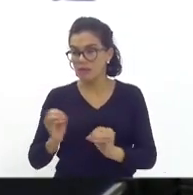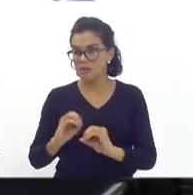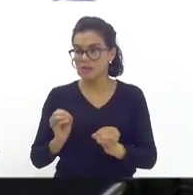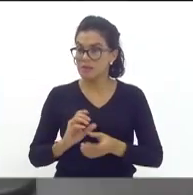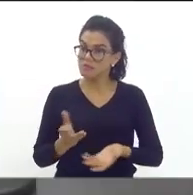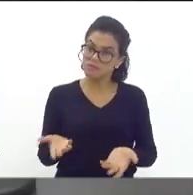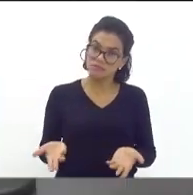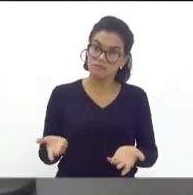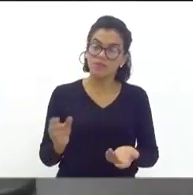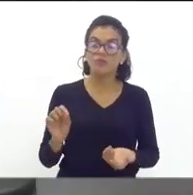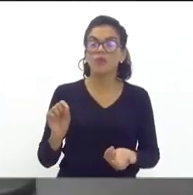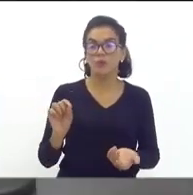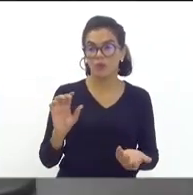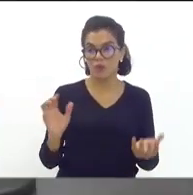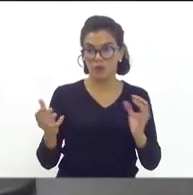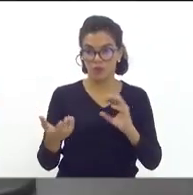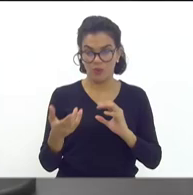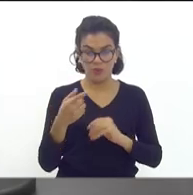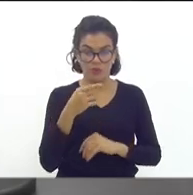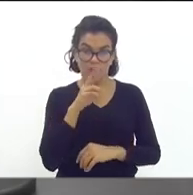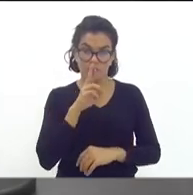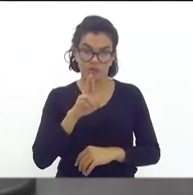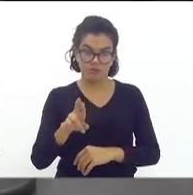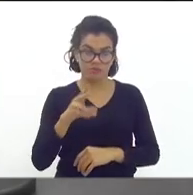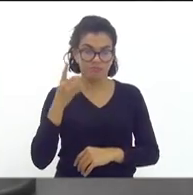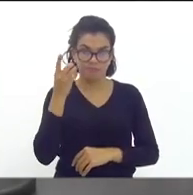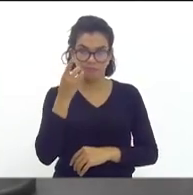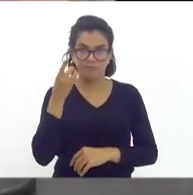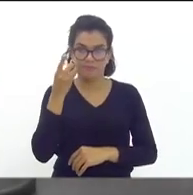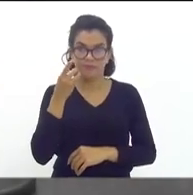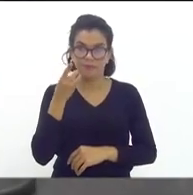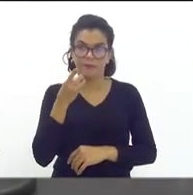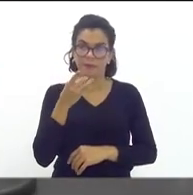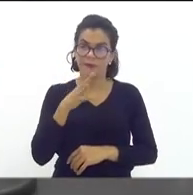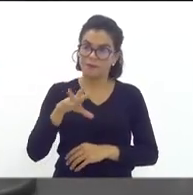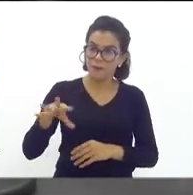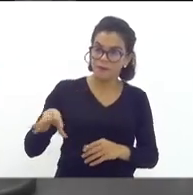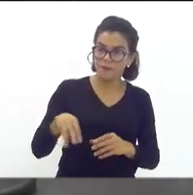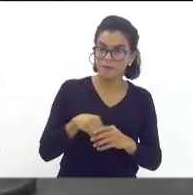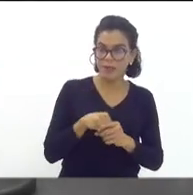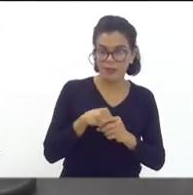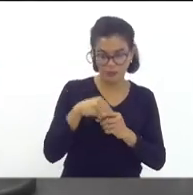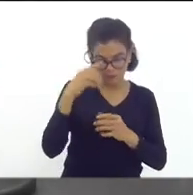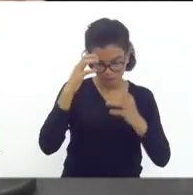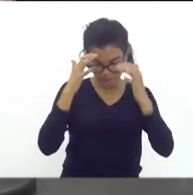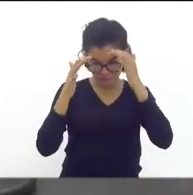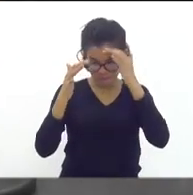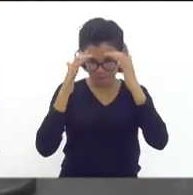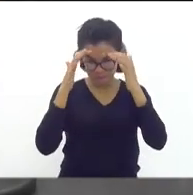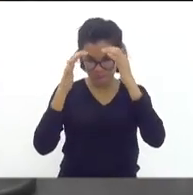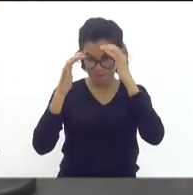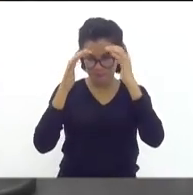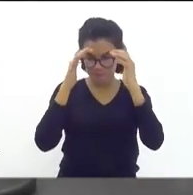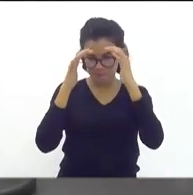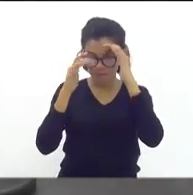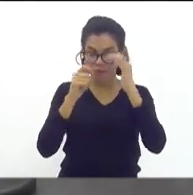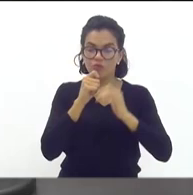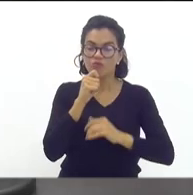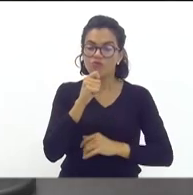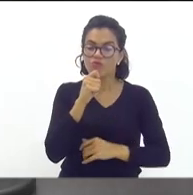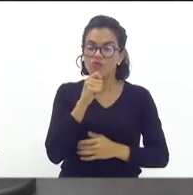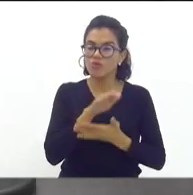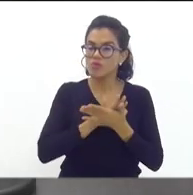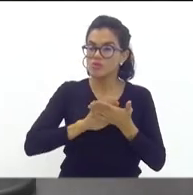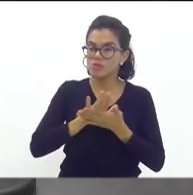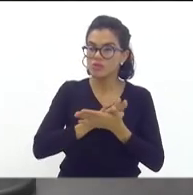o que que acontece Deputado é exatamente dentro dessa linha que os não se tinha uma